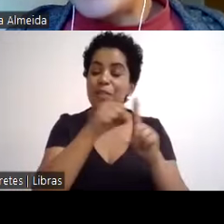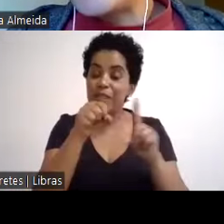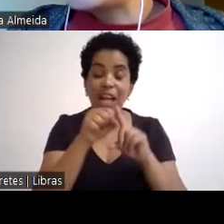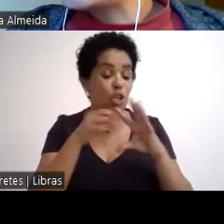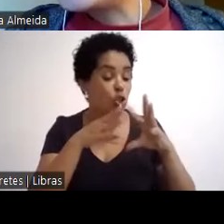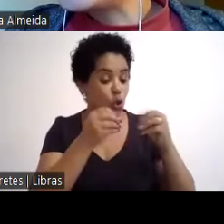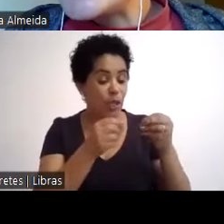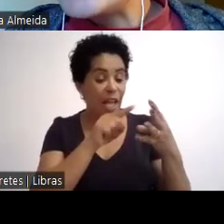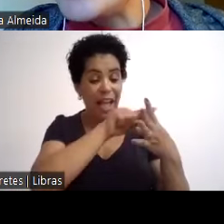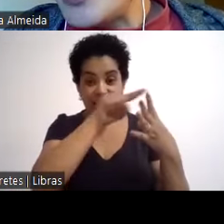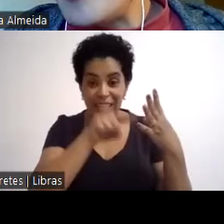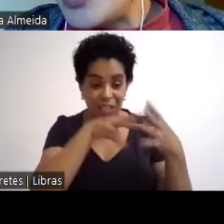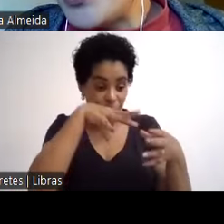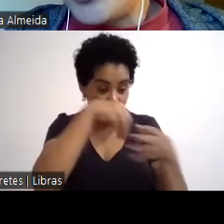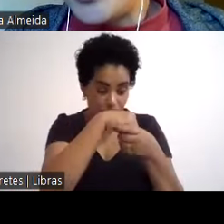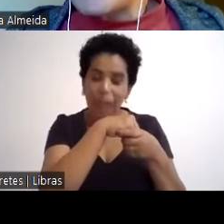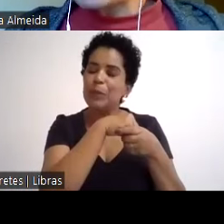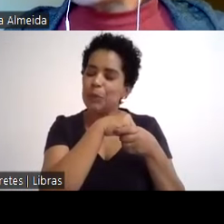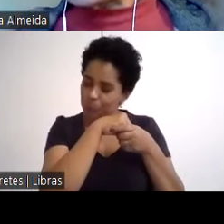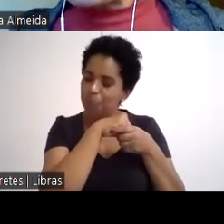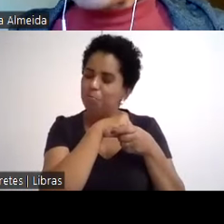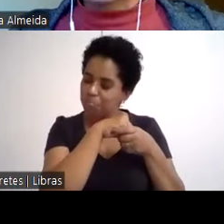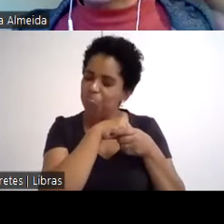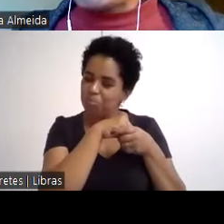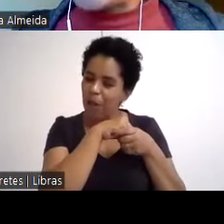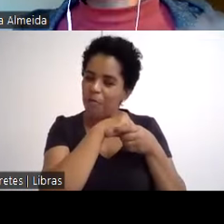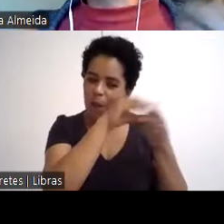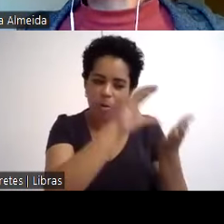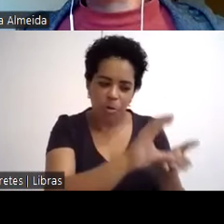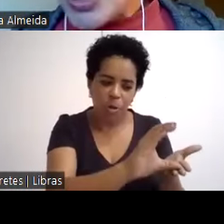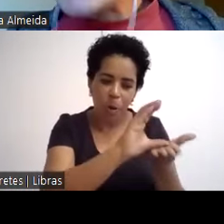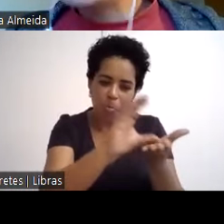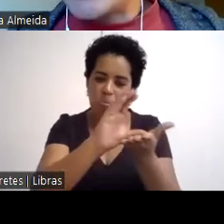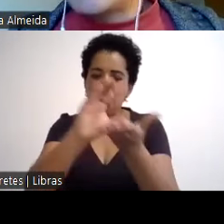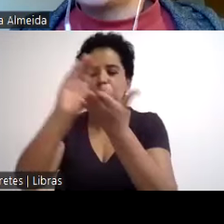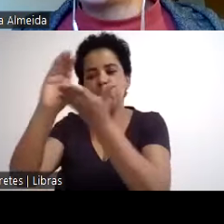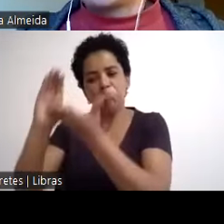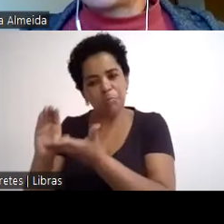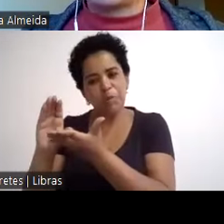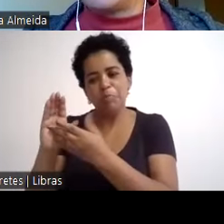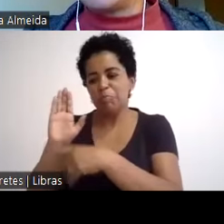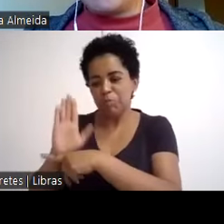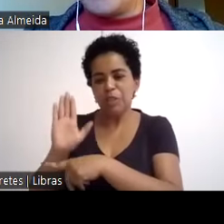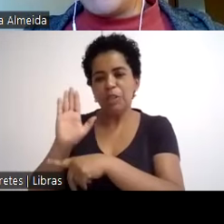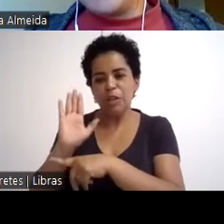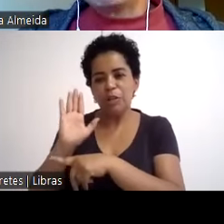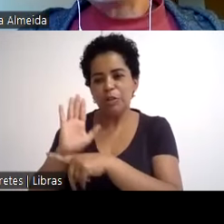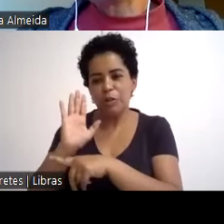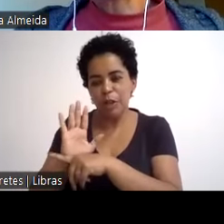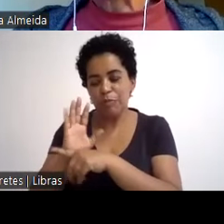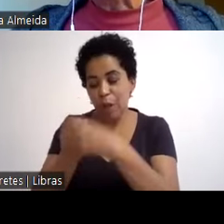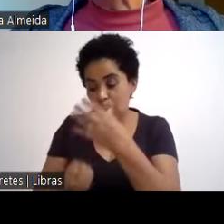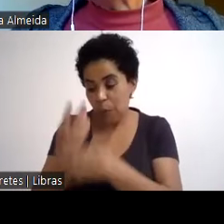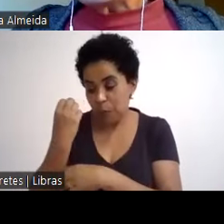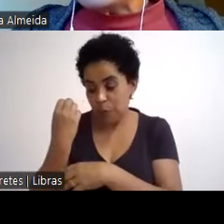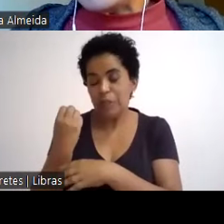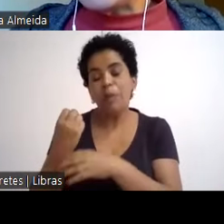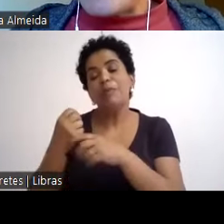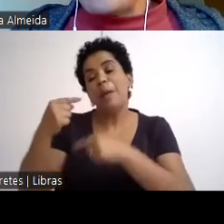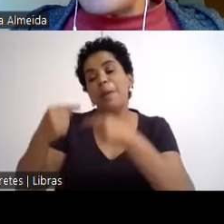essas pessoas trouxeram seu capital cultural, seu conhecimento, seu saber e contribuíram para a construção dessa política pública.